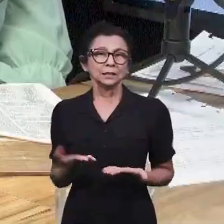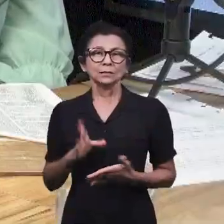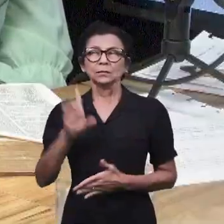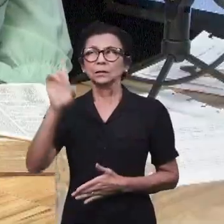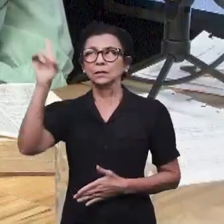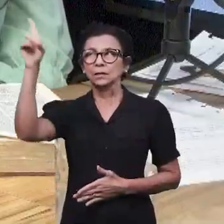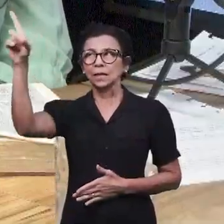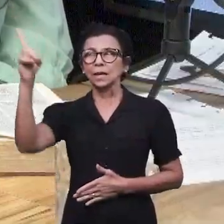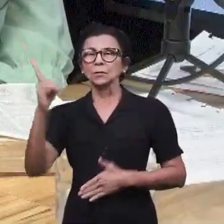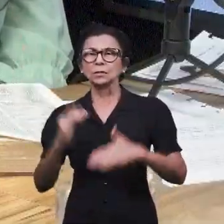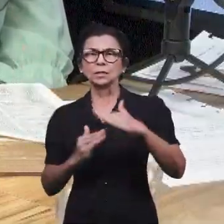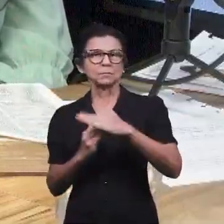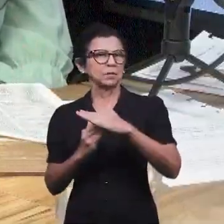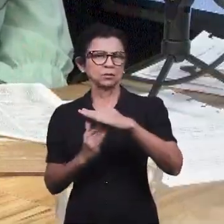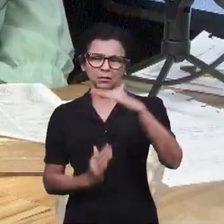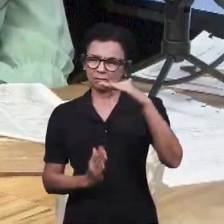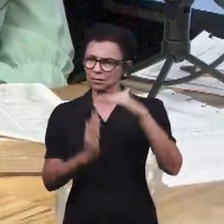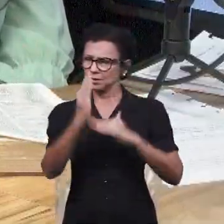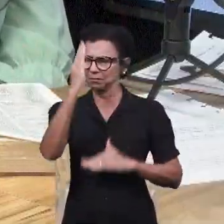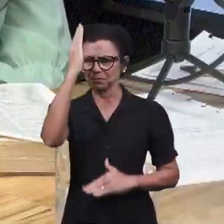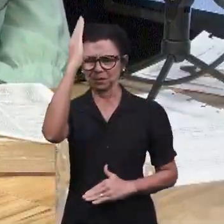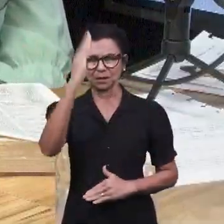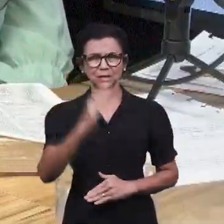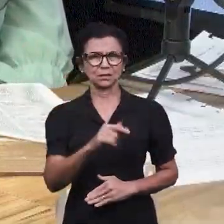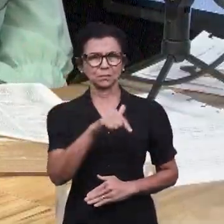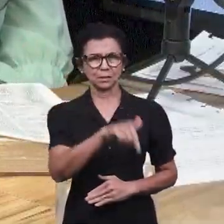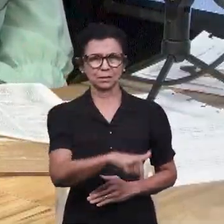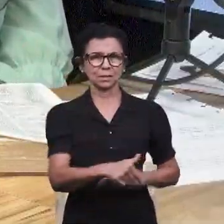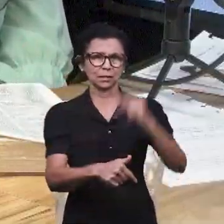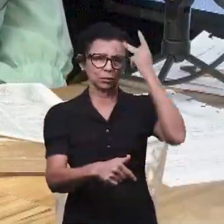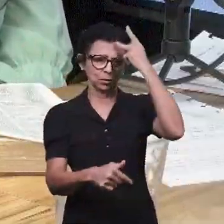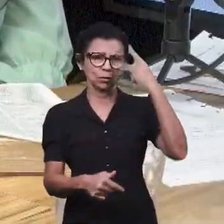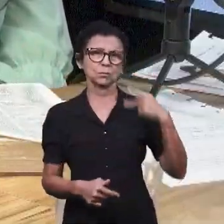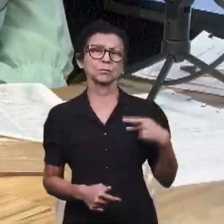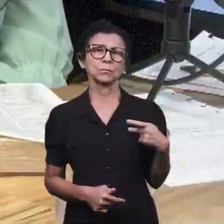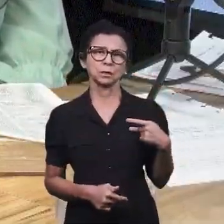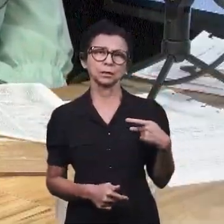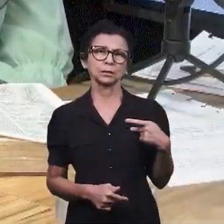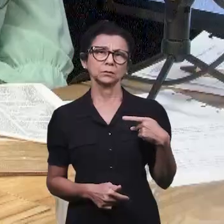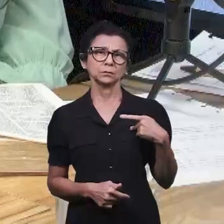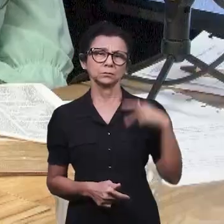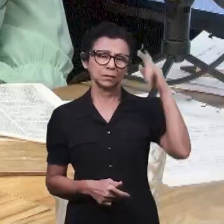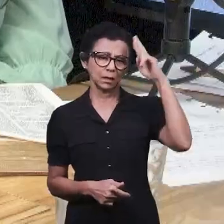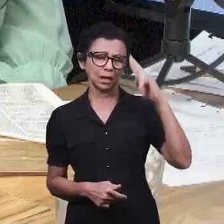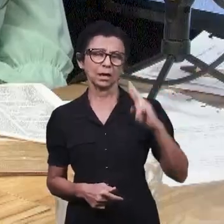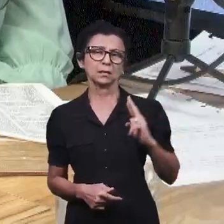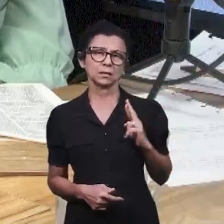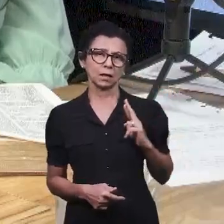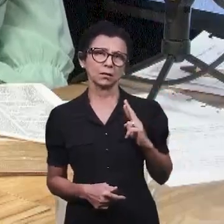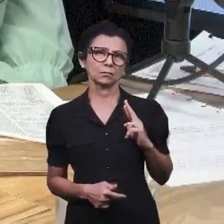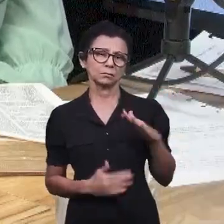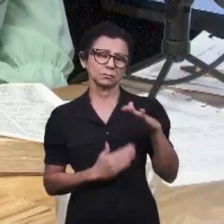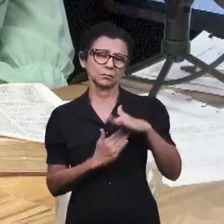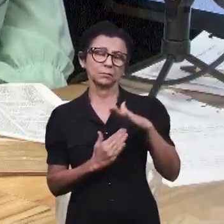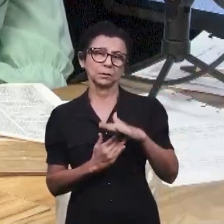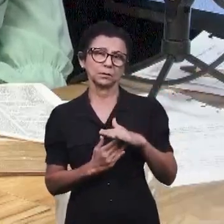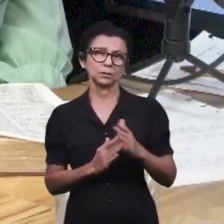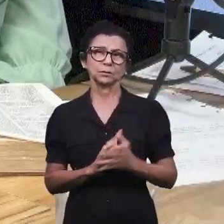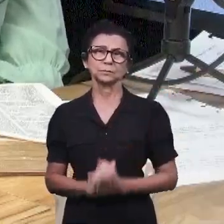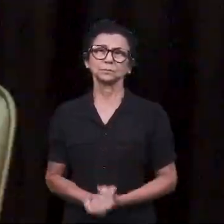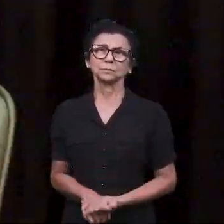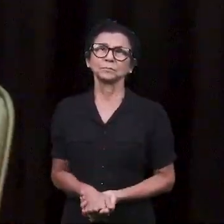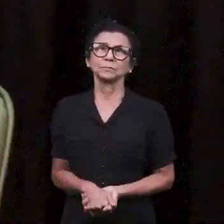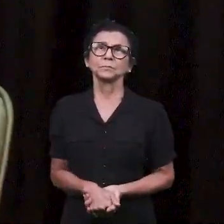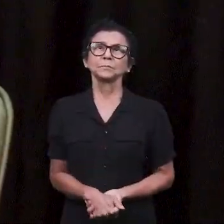do Senhor. Tudo isso que a ciência coloca, que a razão humana coloca como limites, para Deus não existe isso. Ele é capaz de transportar todas essas barreiras.